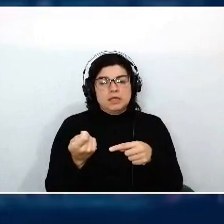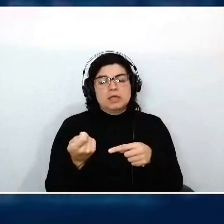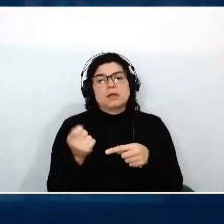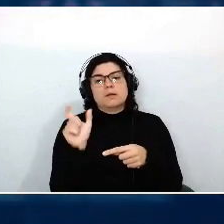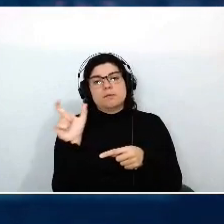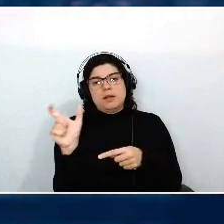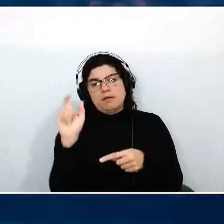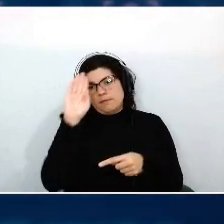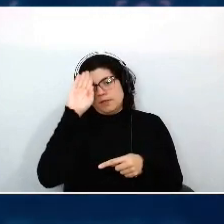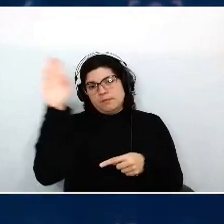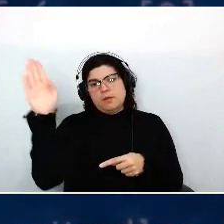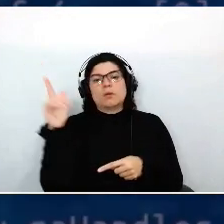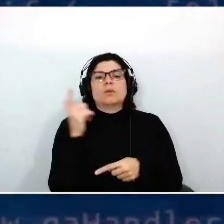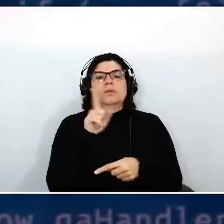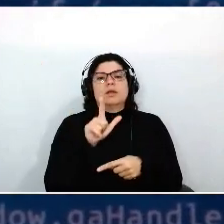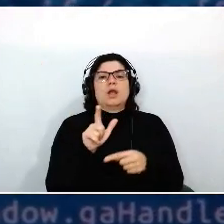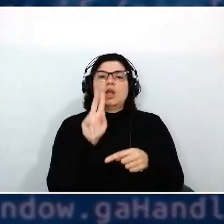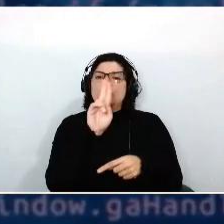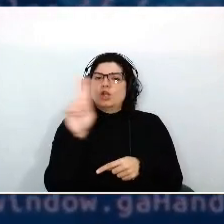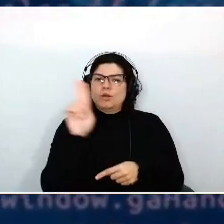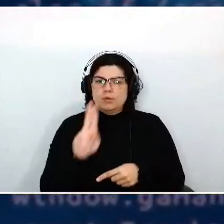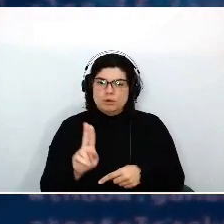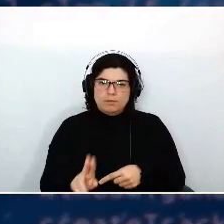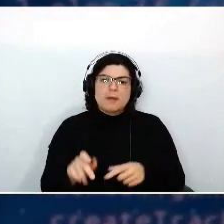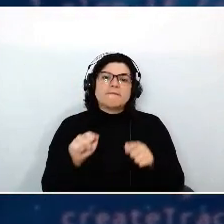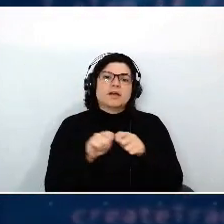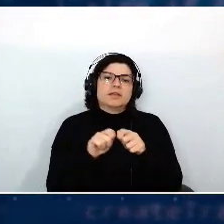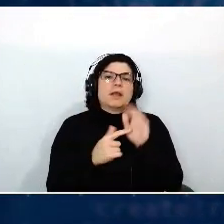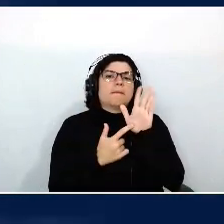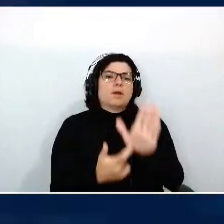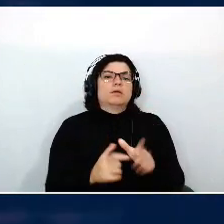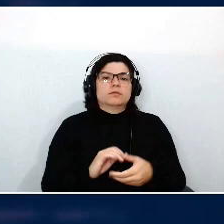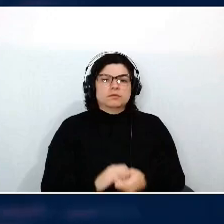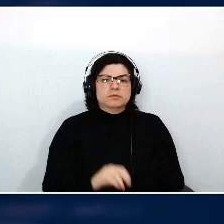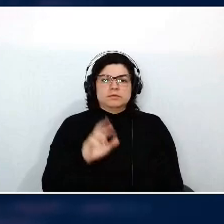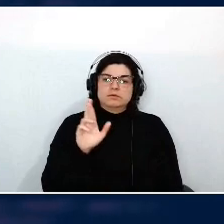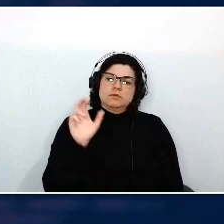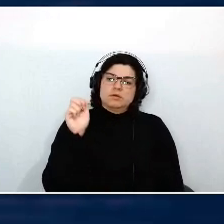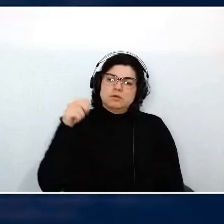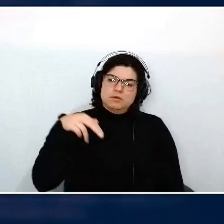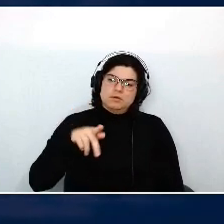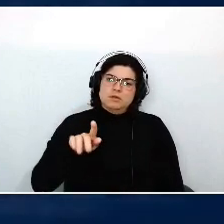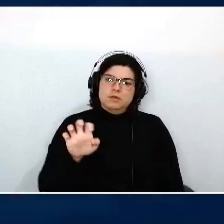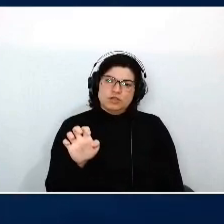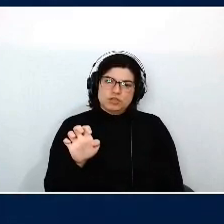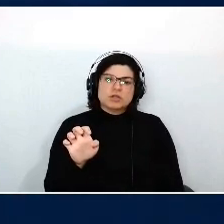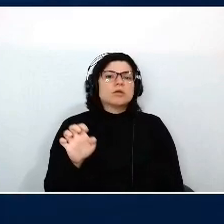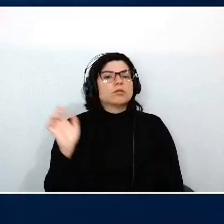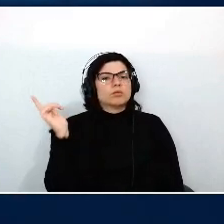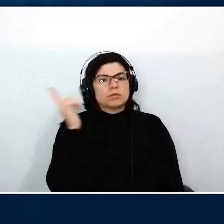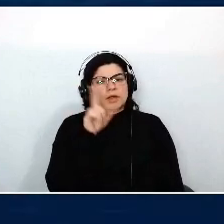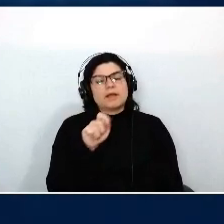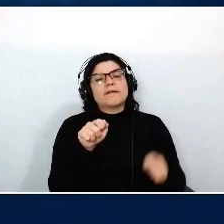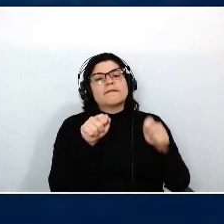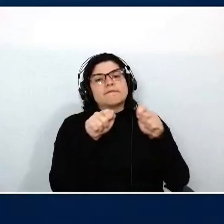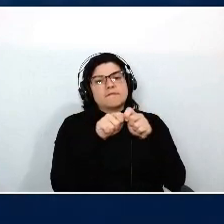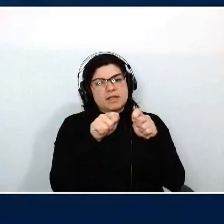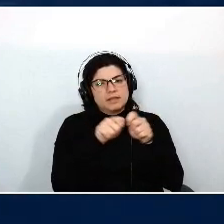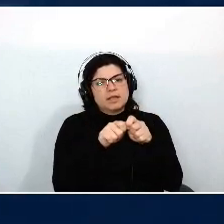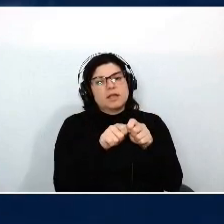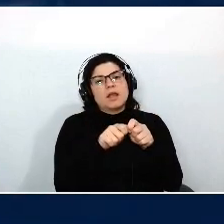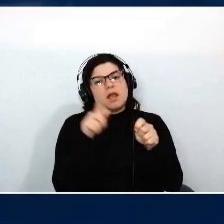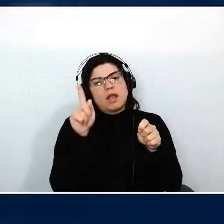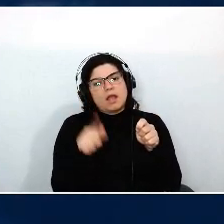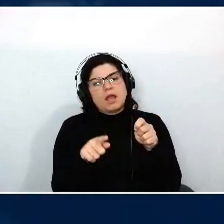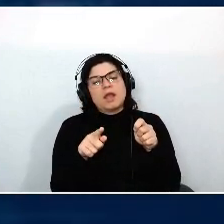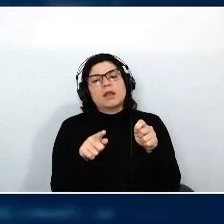E aí os nomes já entregam, né, o que a gente vai fazer. Com range, você consegue fazer ali um range, né, uma